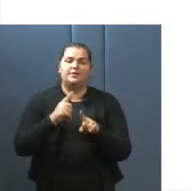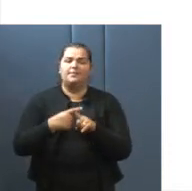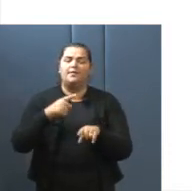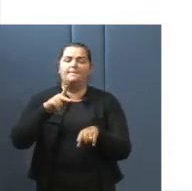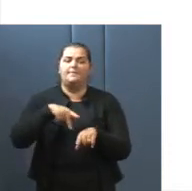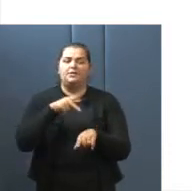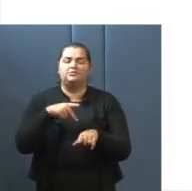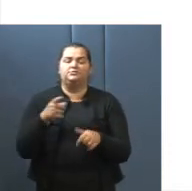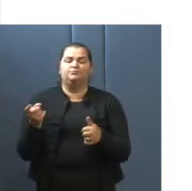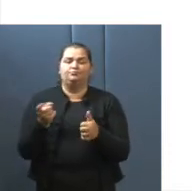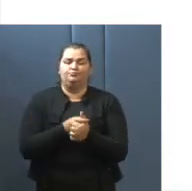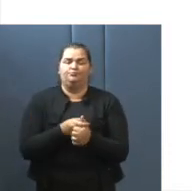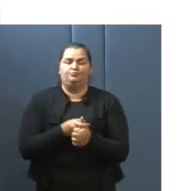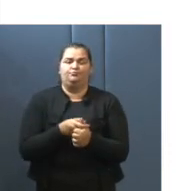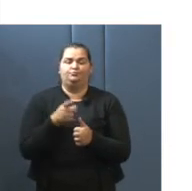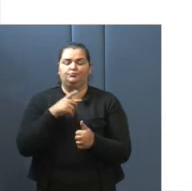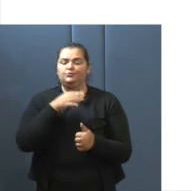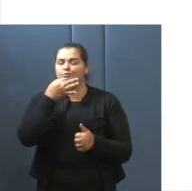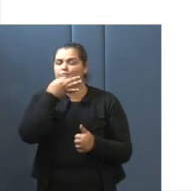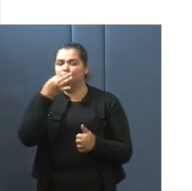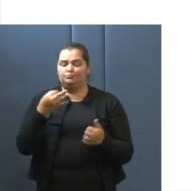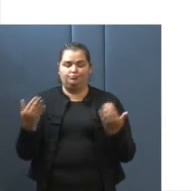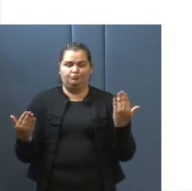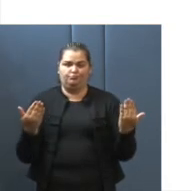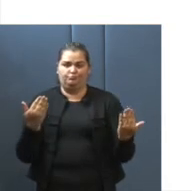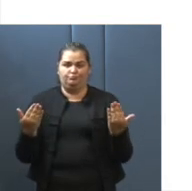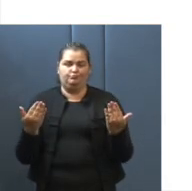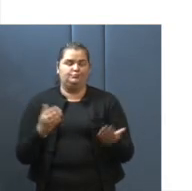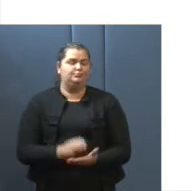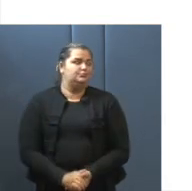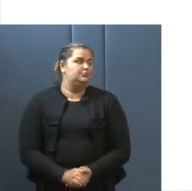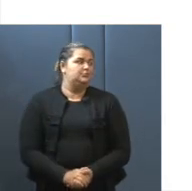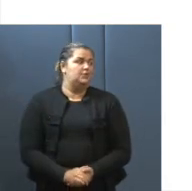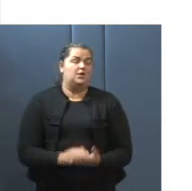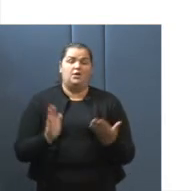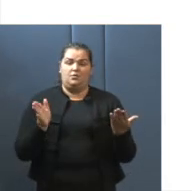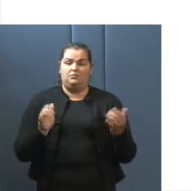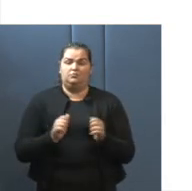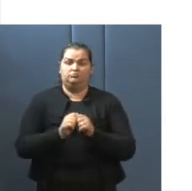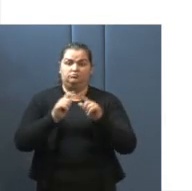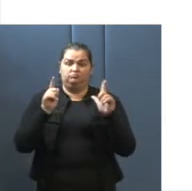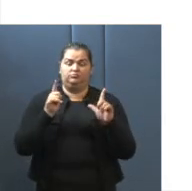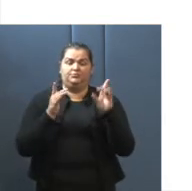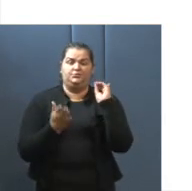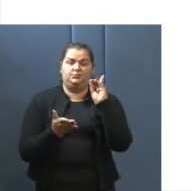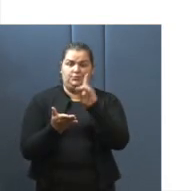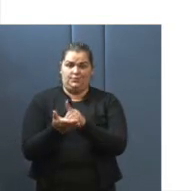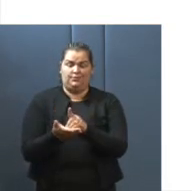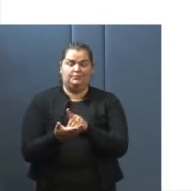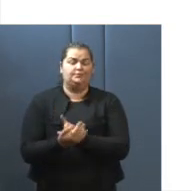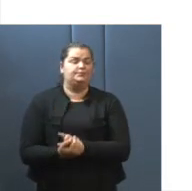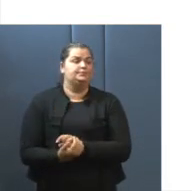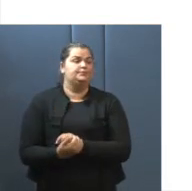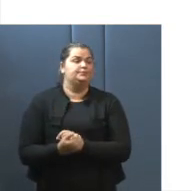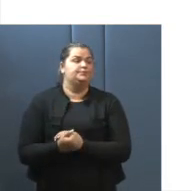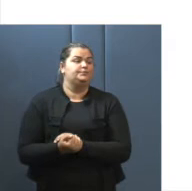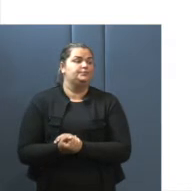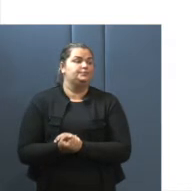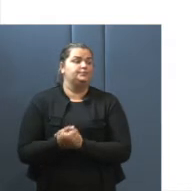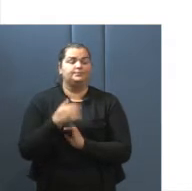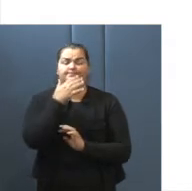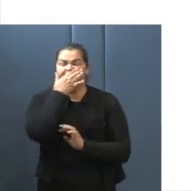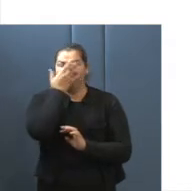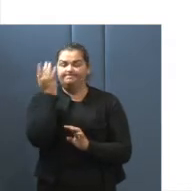devedor em questão. Nós temos agora como cenário atual, até para que vocês entendam um pouco